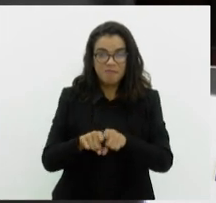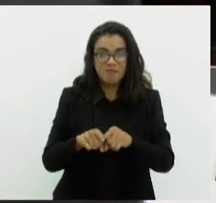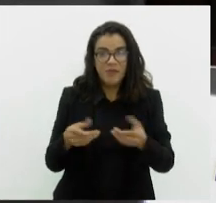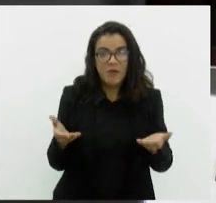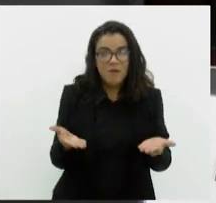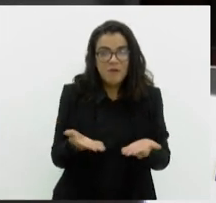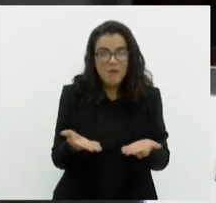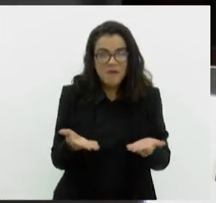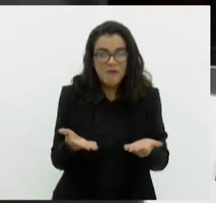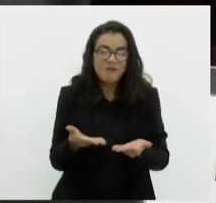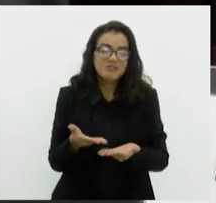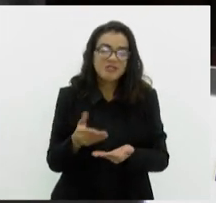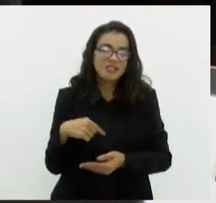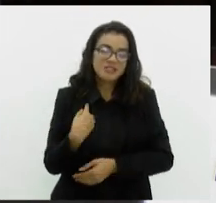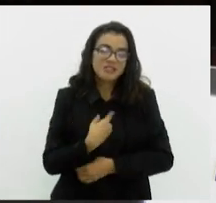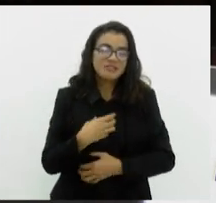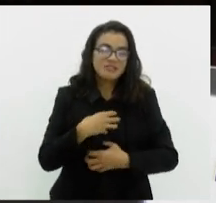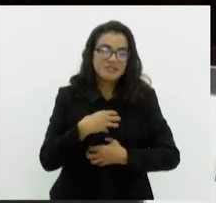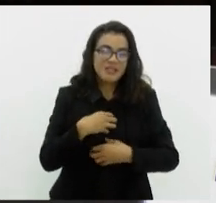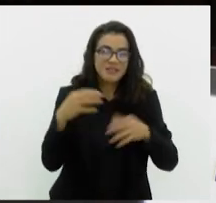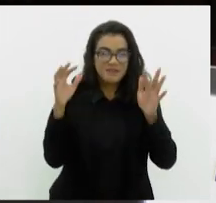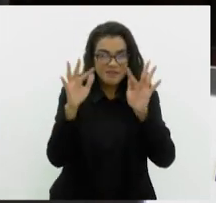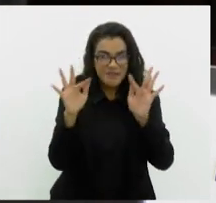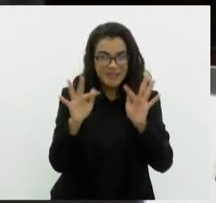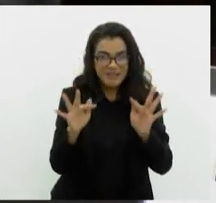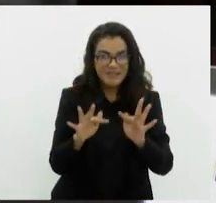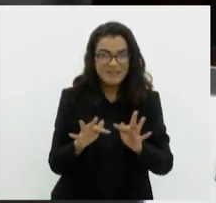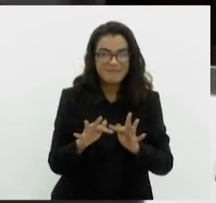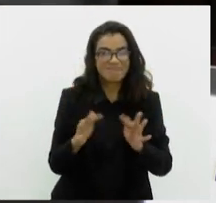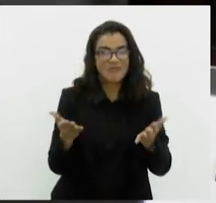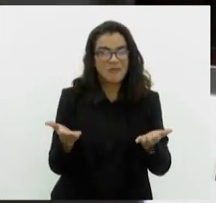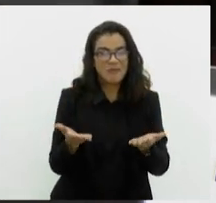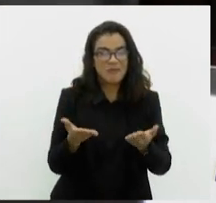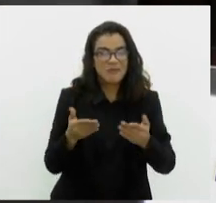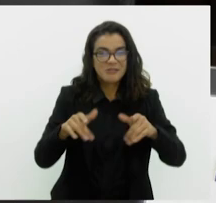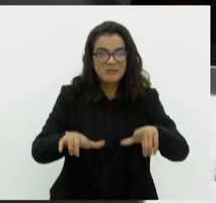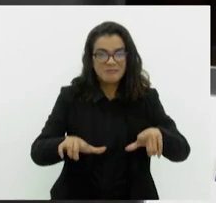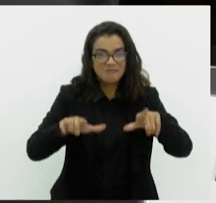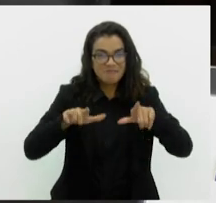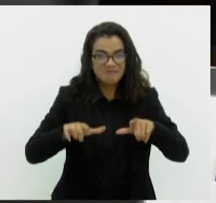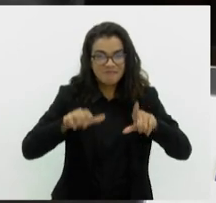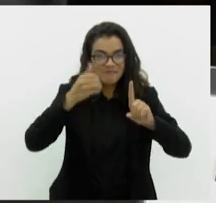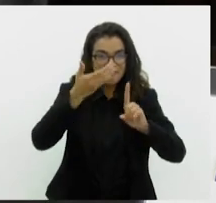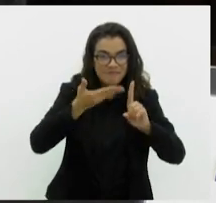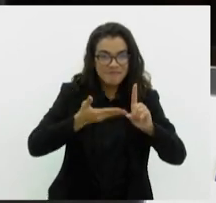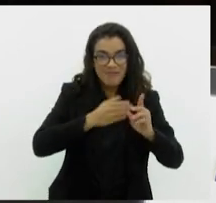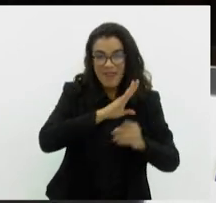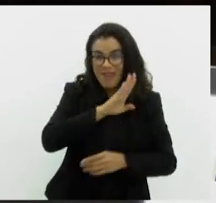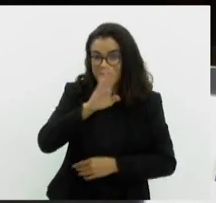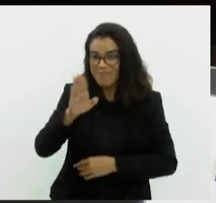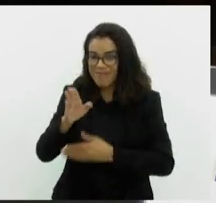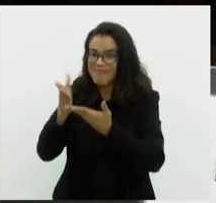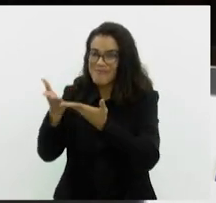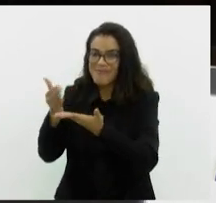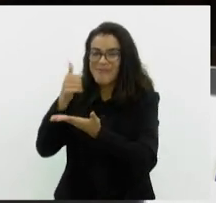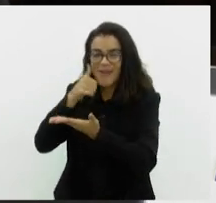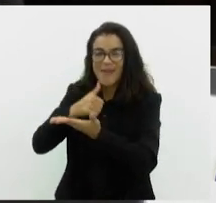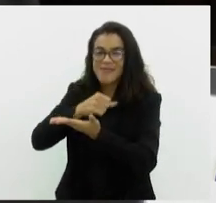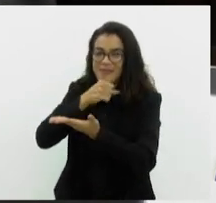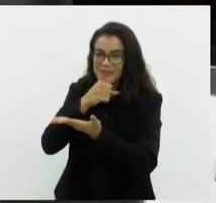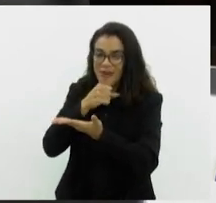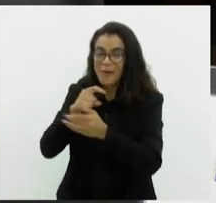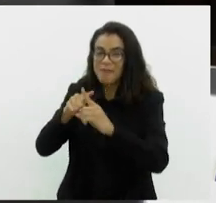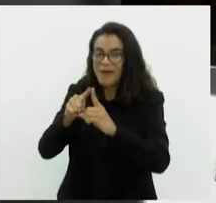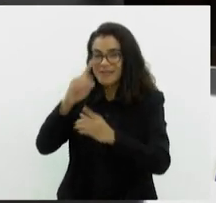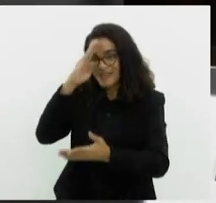hoje, a gente está muito feliz de estar aqui recebendo essa homenagem que é diretamente para ela, mas eu acredito